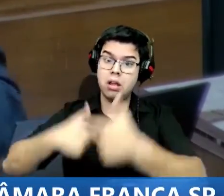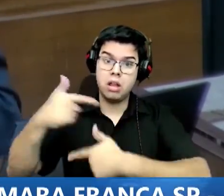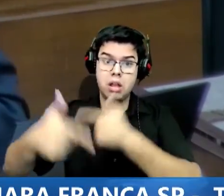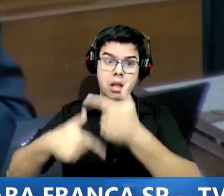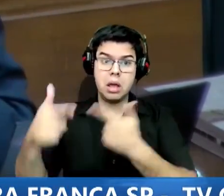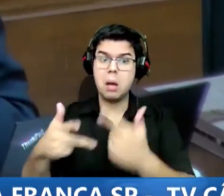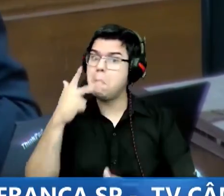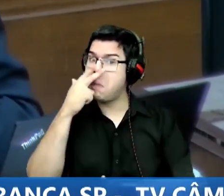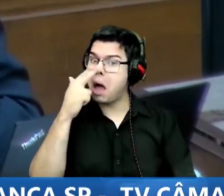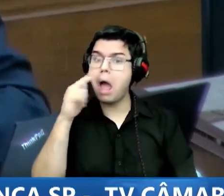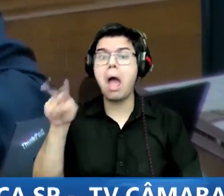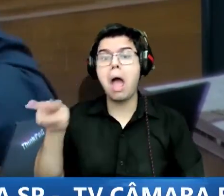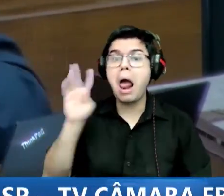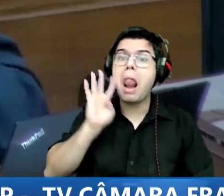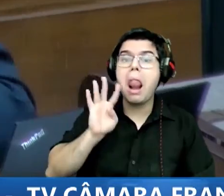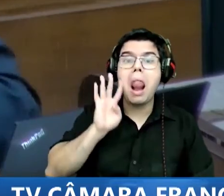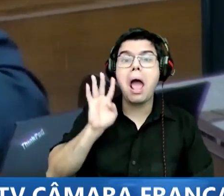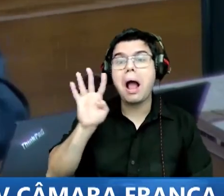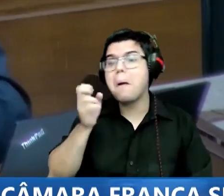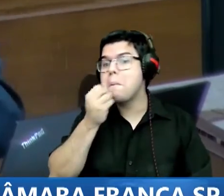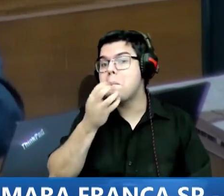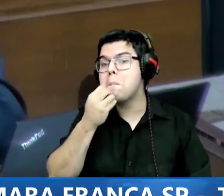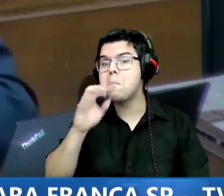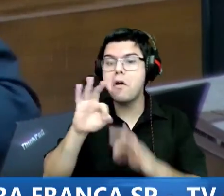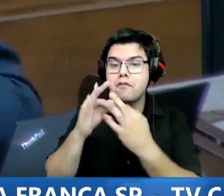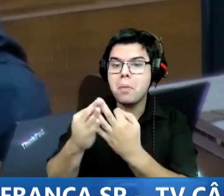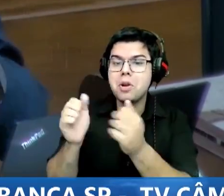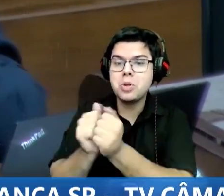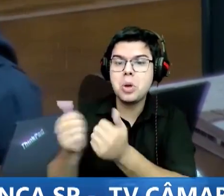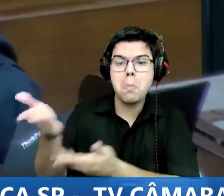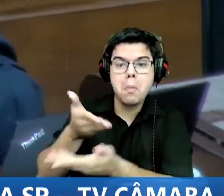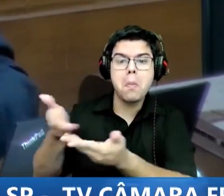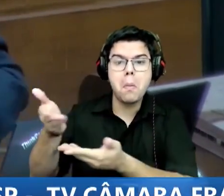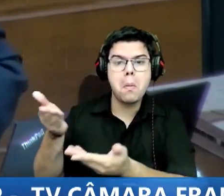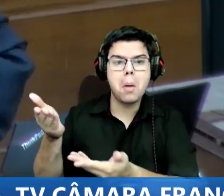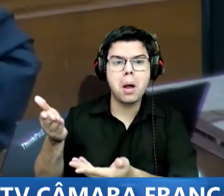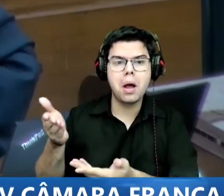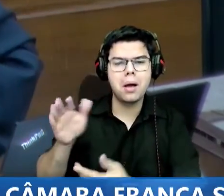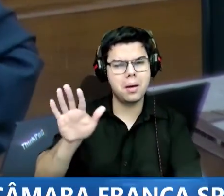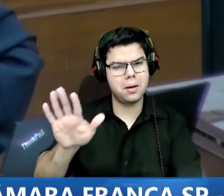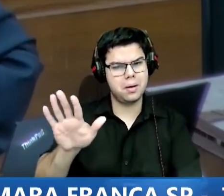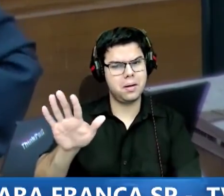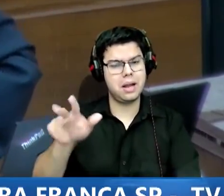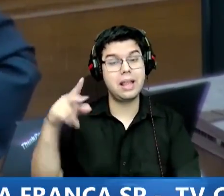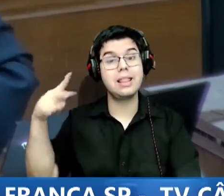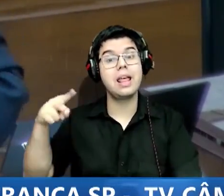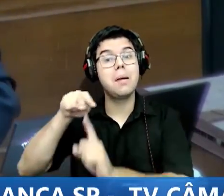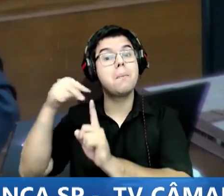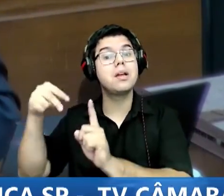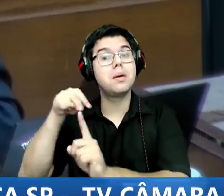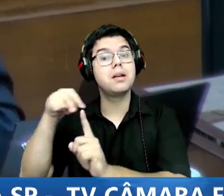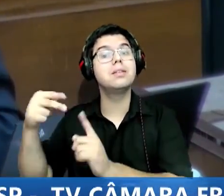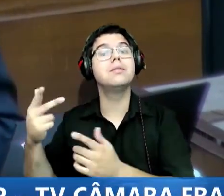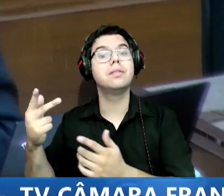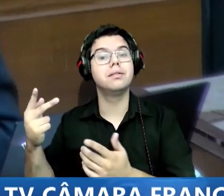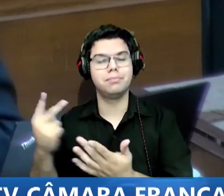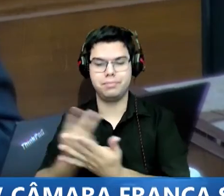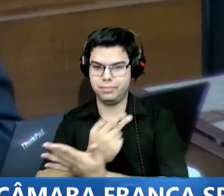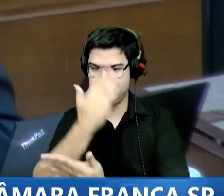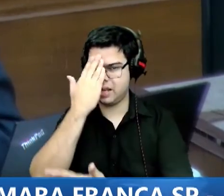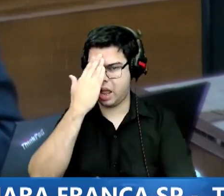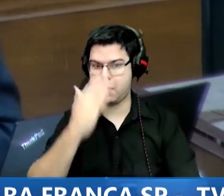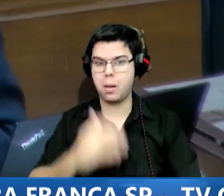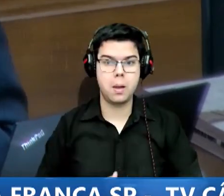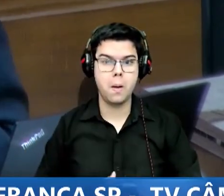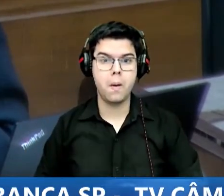era ótimo, porque estava a família reunida, todo mundo junto, e ali, e as perspectivas a gente sabe como aconteceu. Então eu quero dizer o seguinte, nós